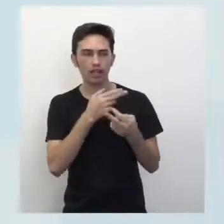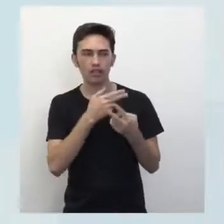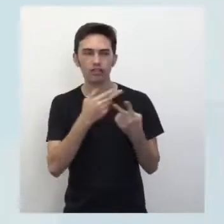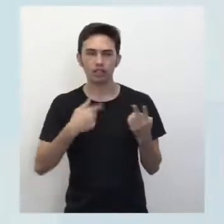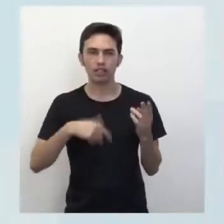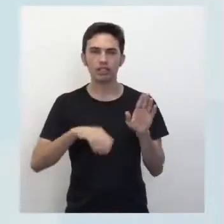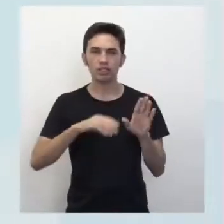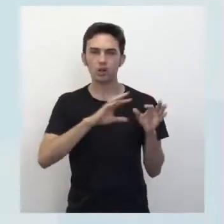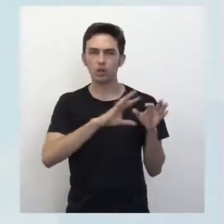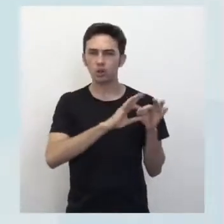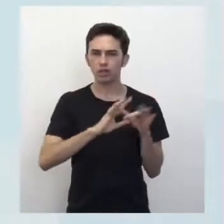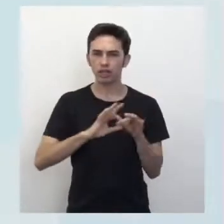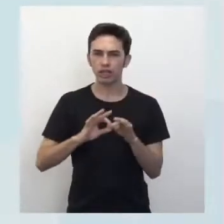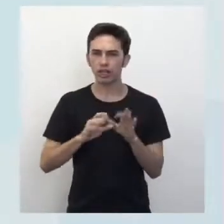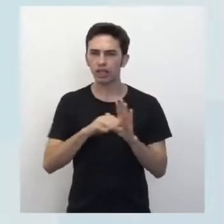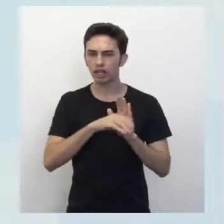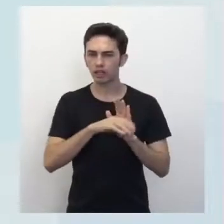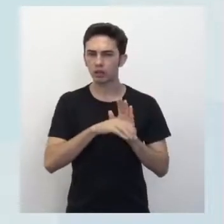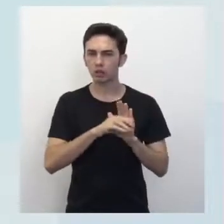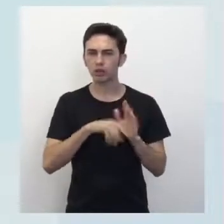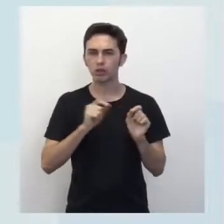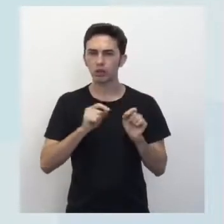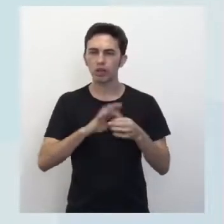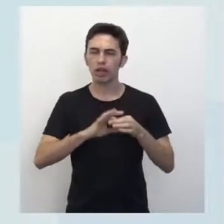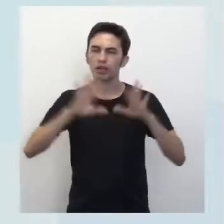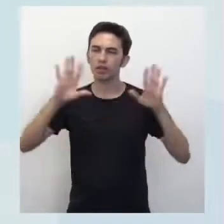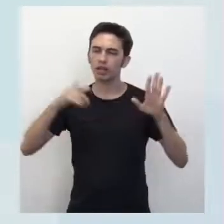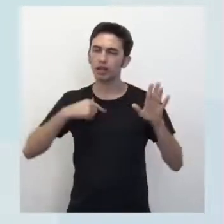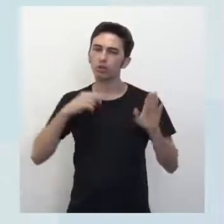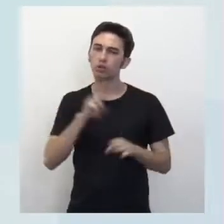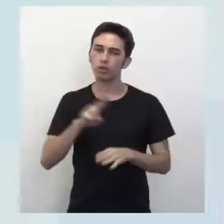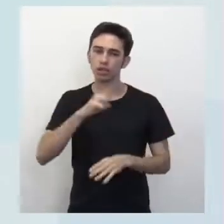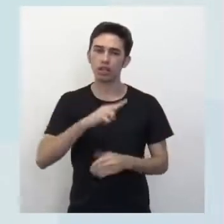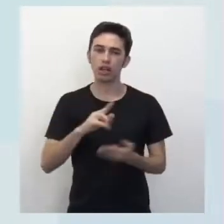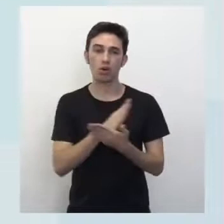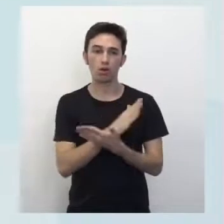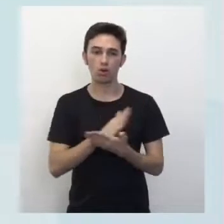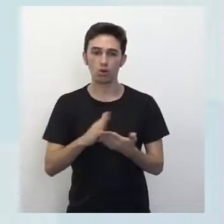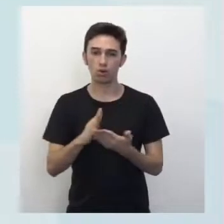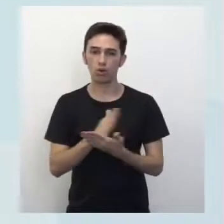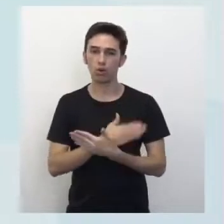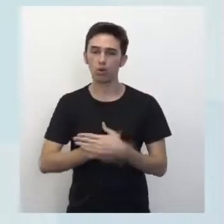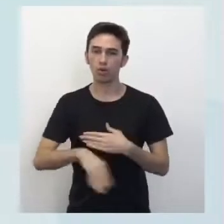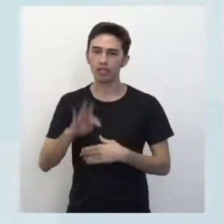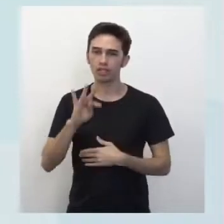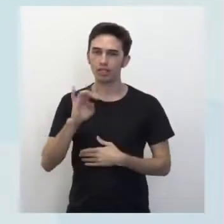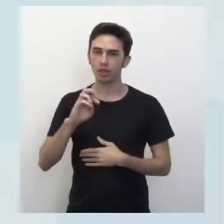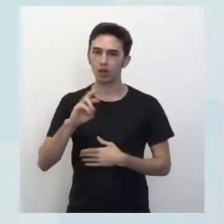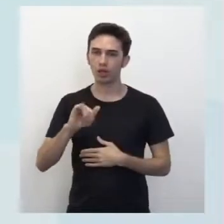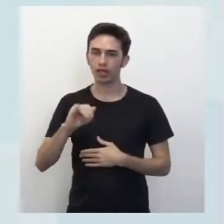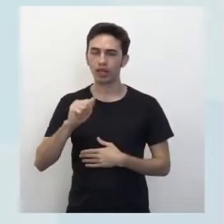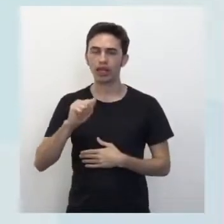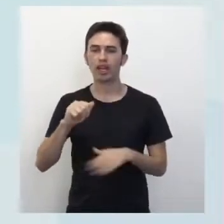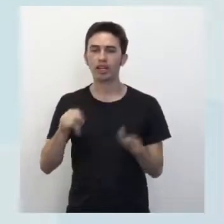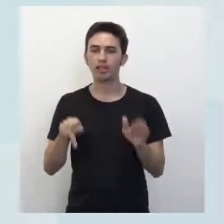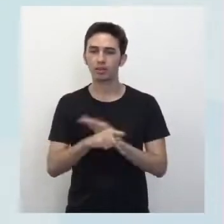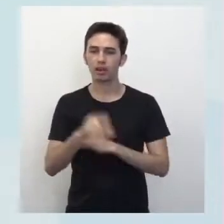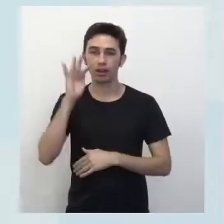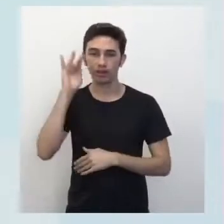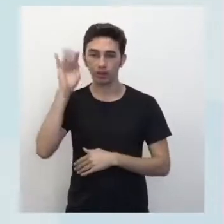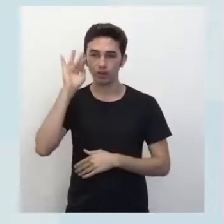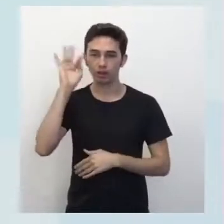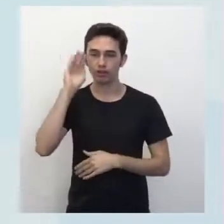de liberdade com base em algumas teorias filosóficas. Repetindo, identificar diferentes conceitos